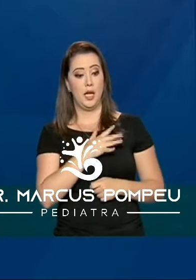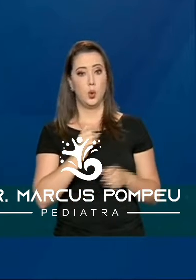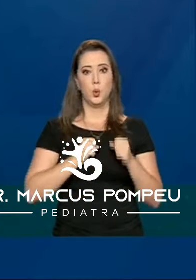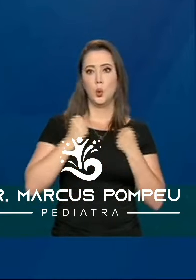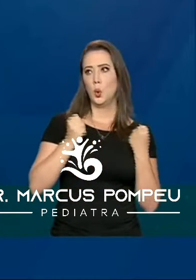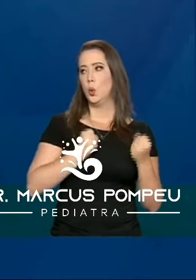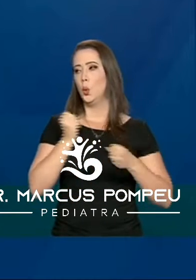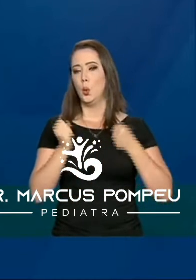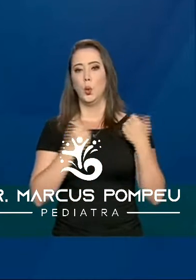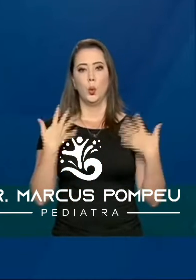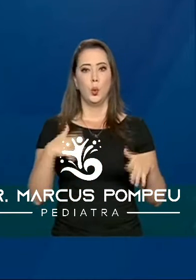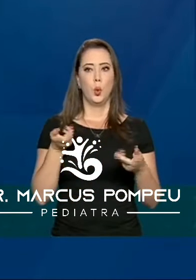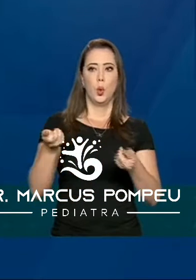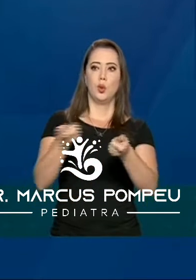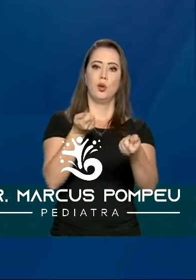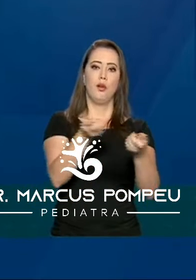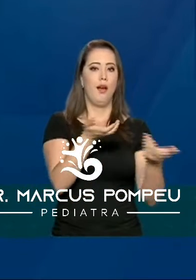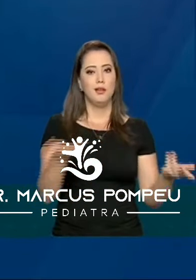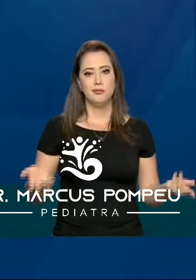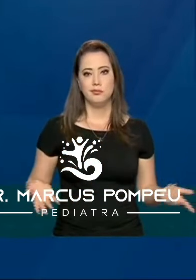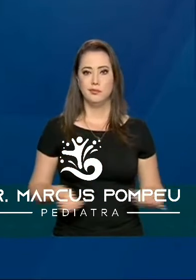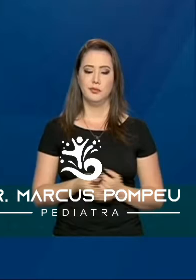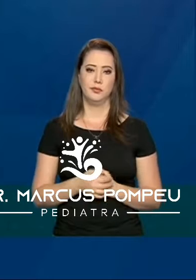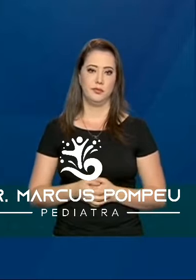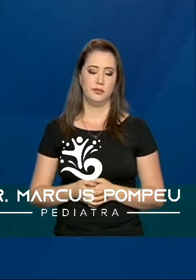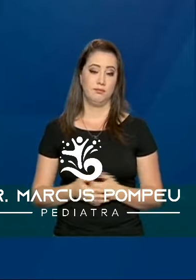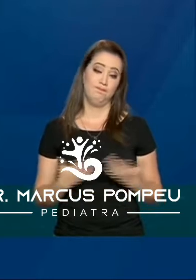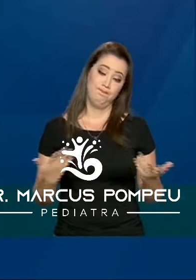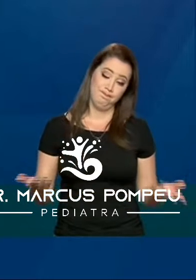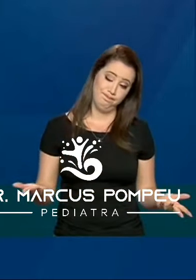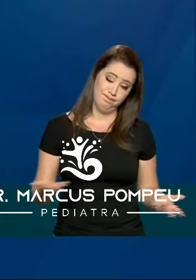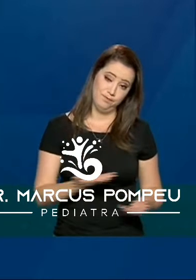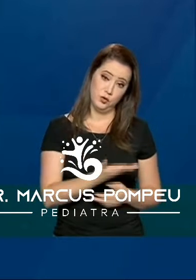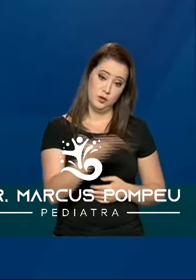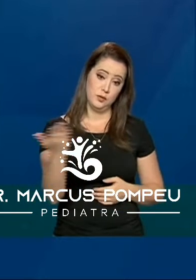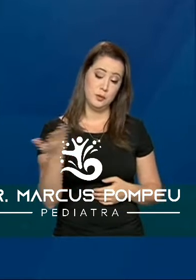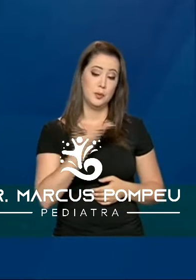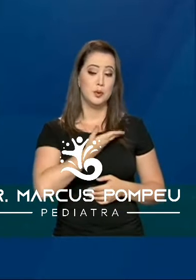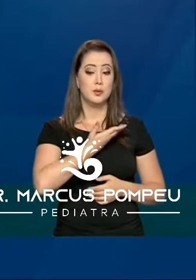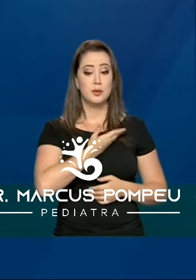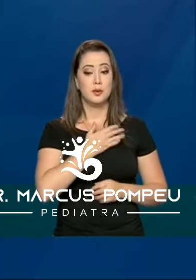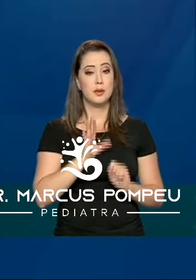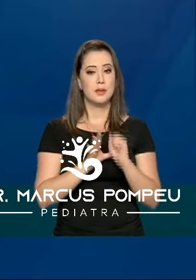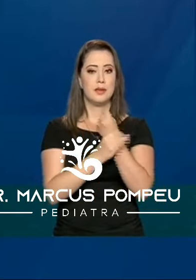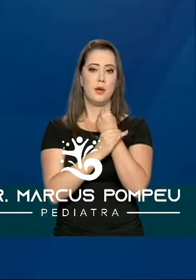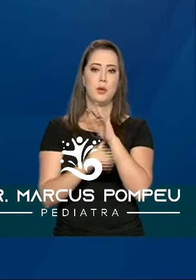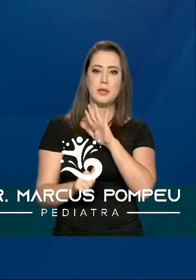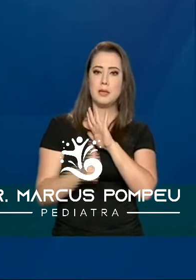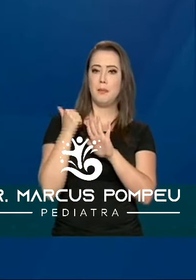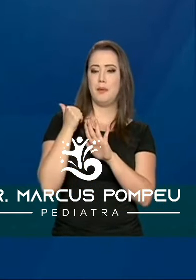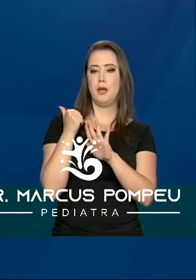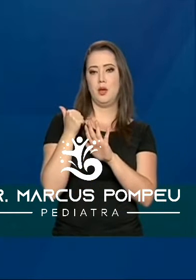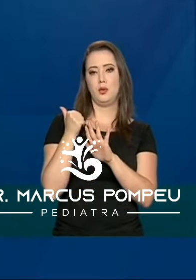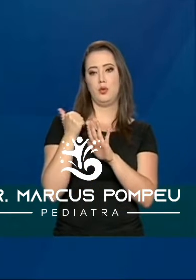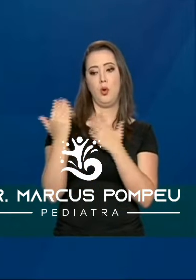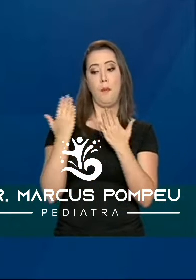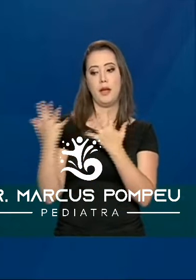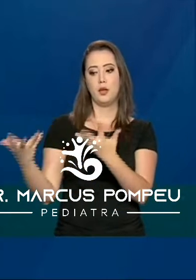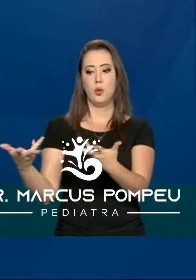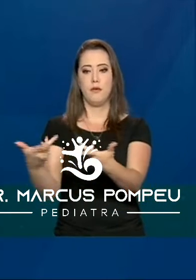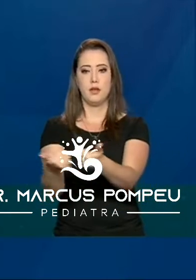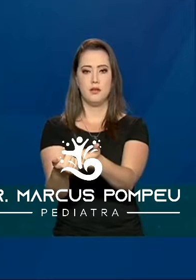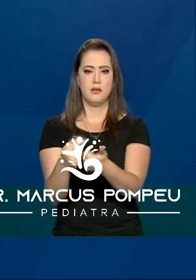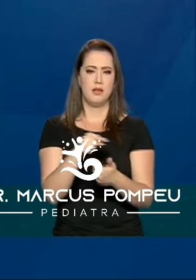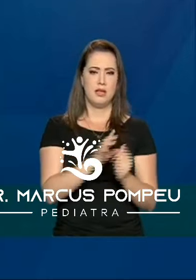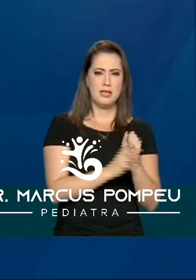ansiedade, é a métrica do controle. Então, meus amigos, segurança vem primeiro do que eficácia. Se um produto não